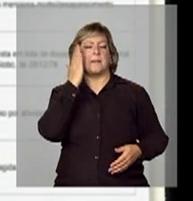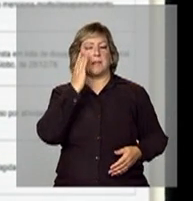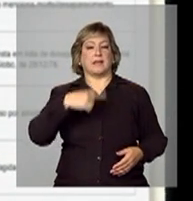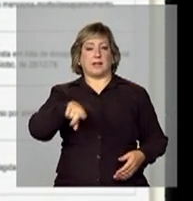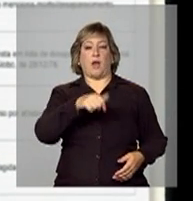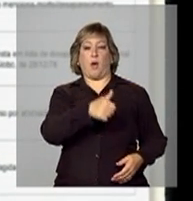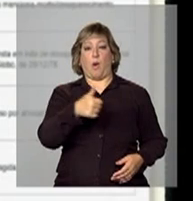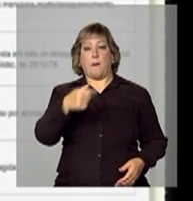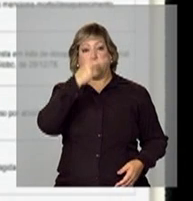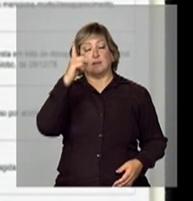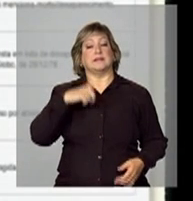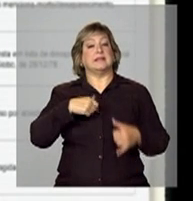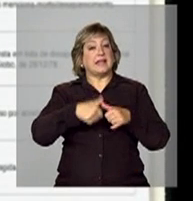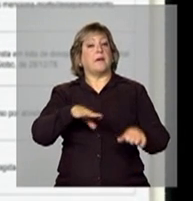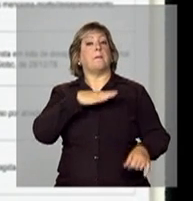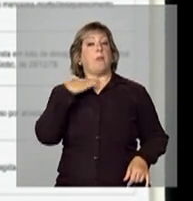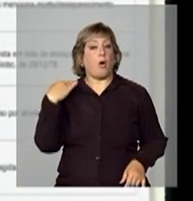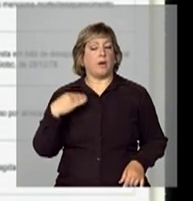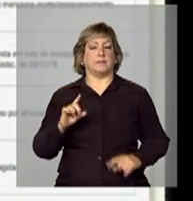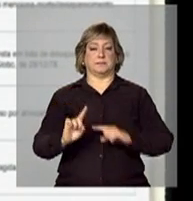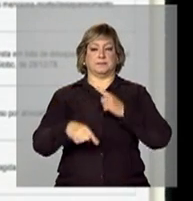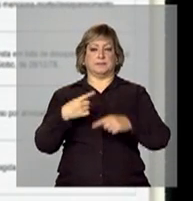estavam mortas. Em